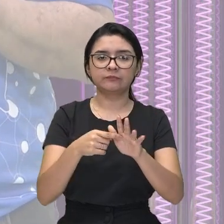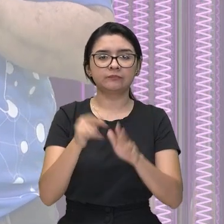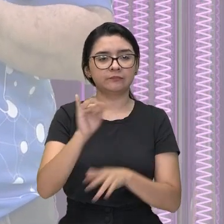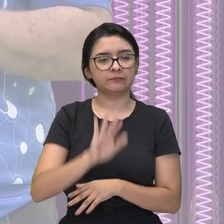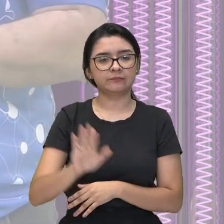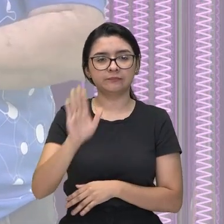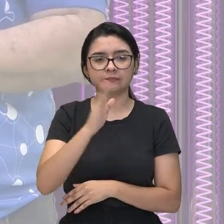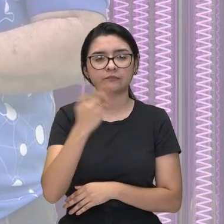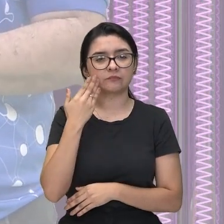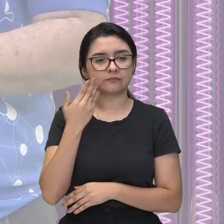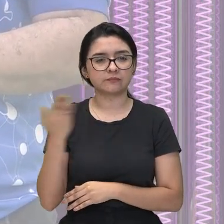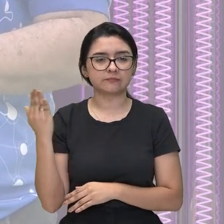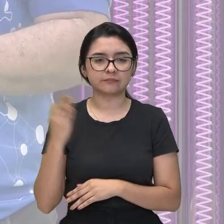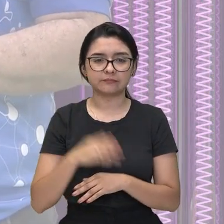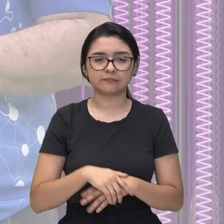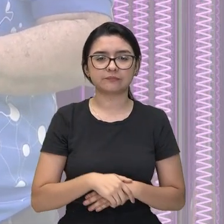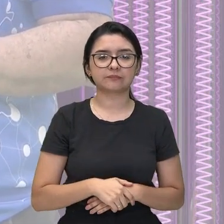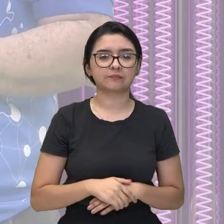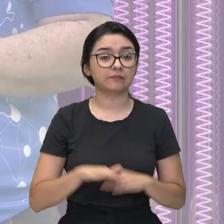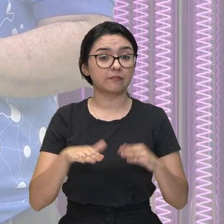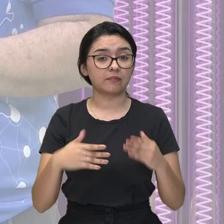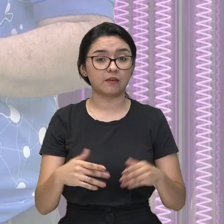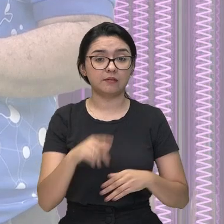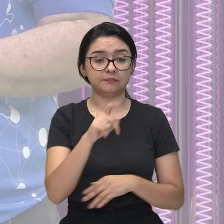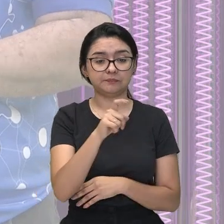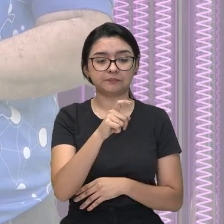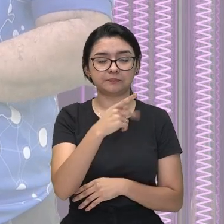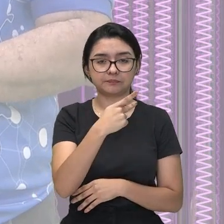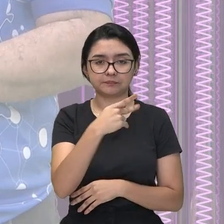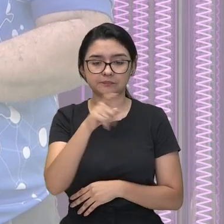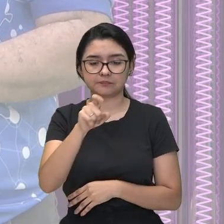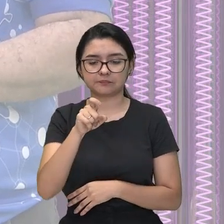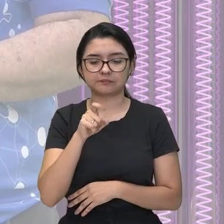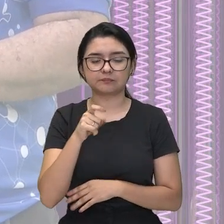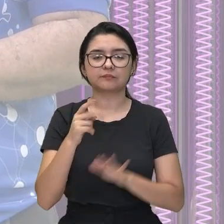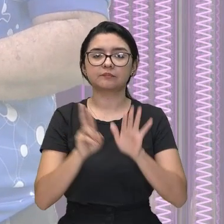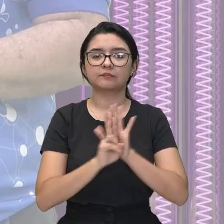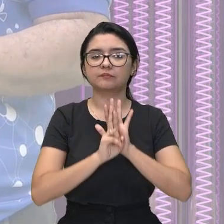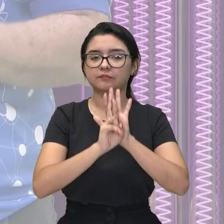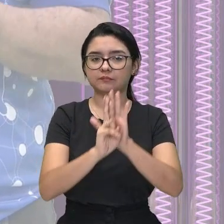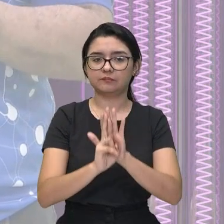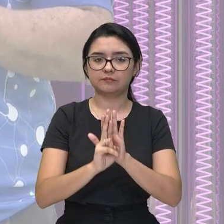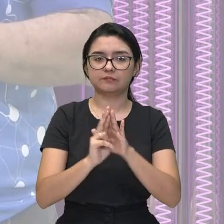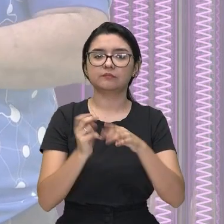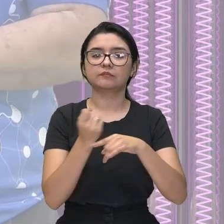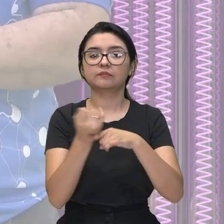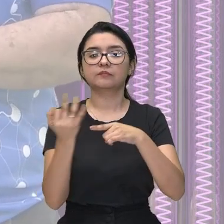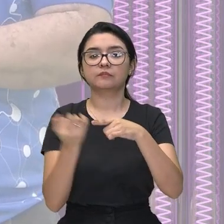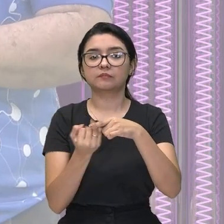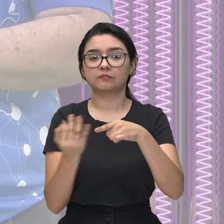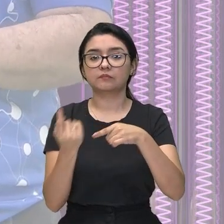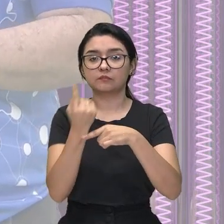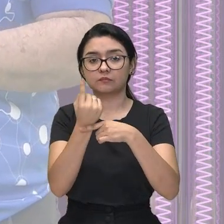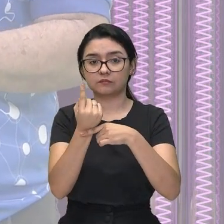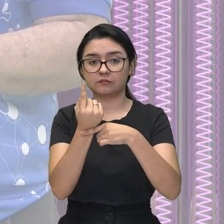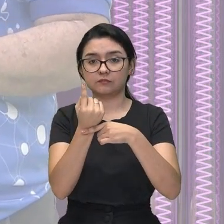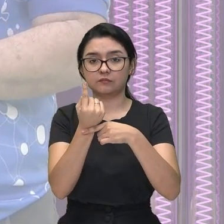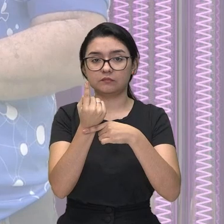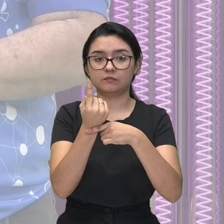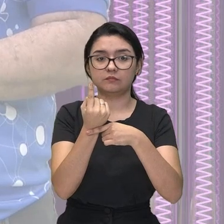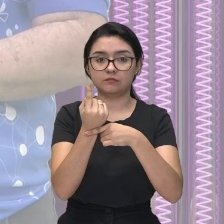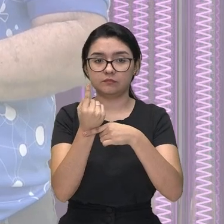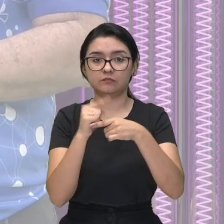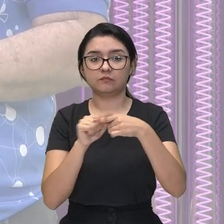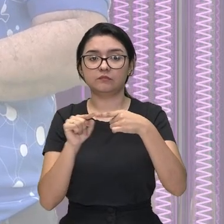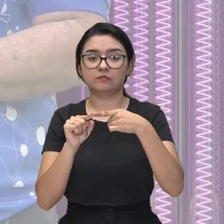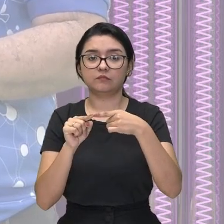Pessoal, cada pixel é uma fração da tela. E olha a fração que representa cada pixel. Cada pixel é 1 dividido